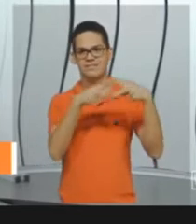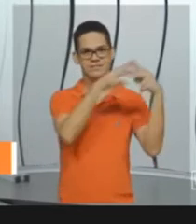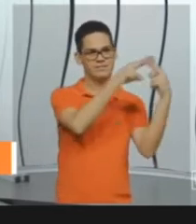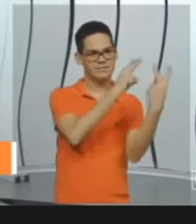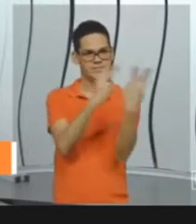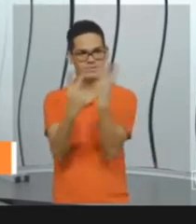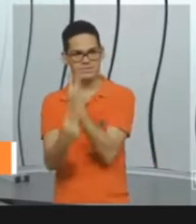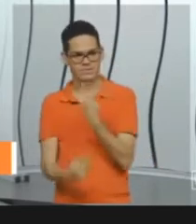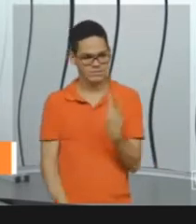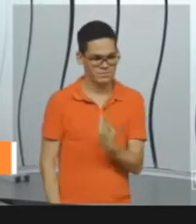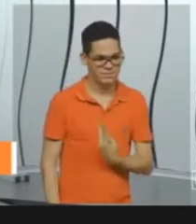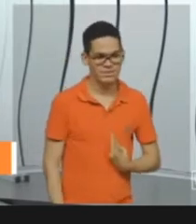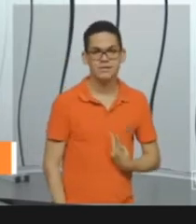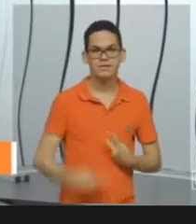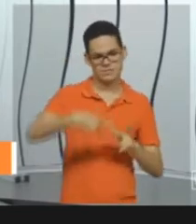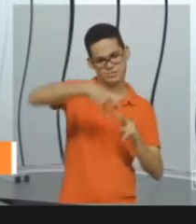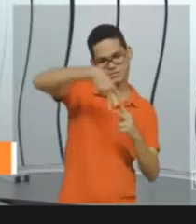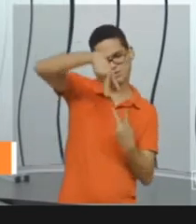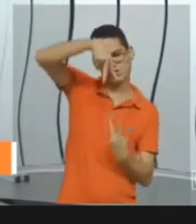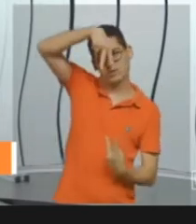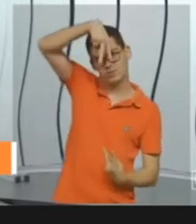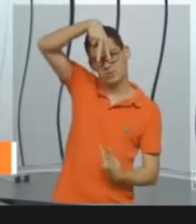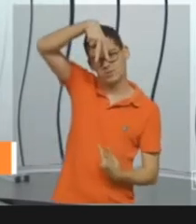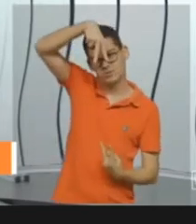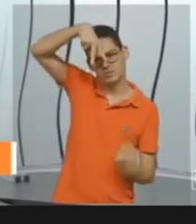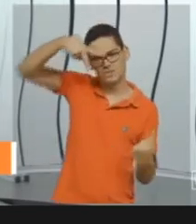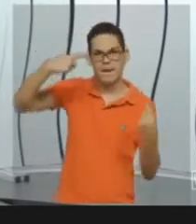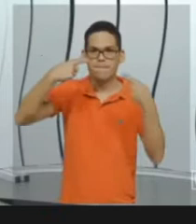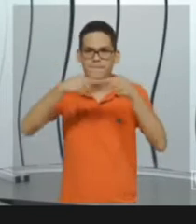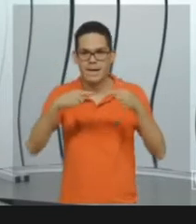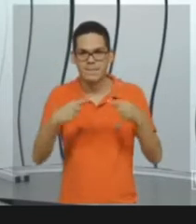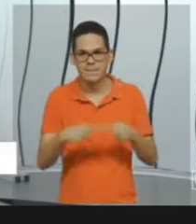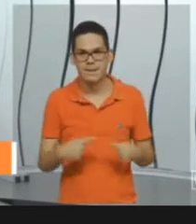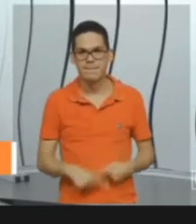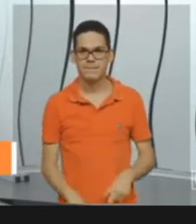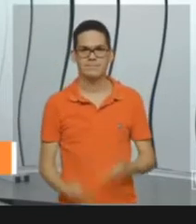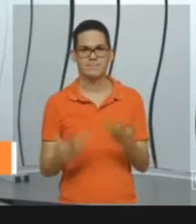espiral, e elas estão ligadas por essas bases nitrogenadas.